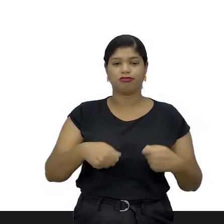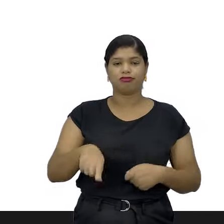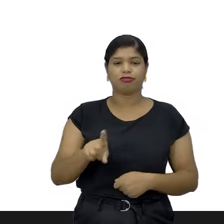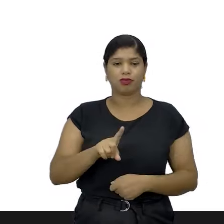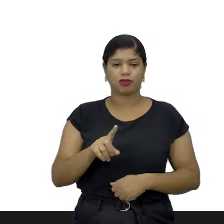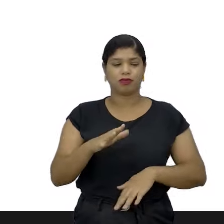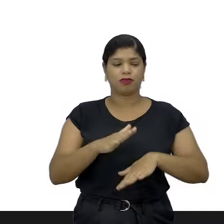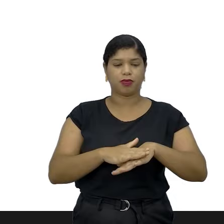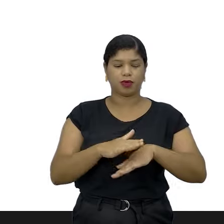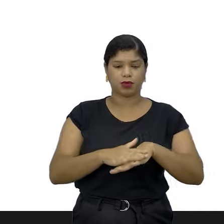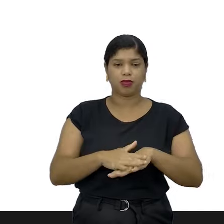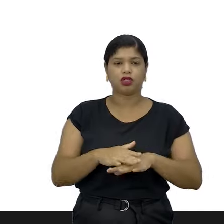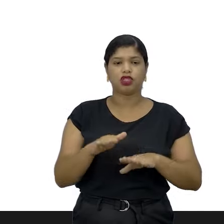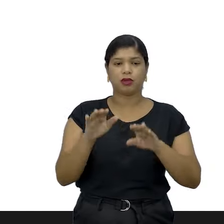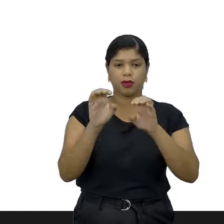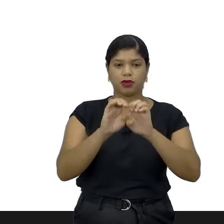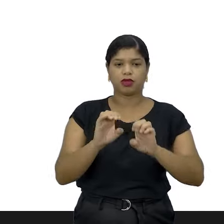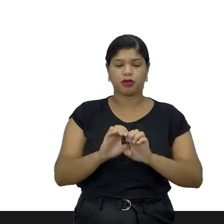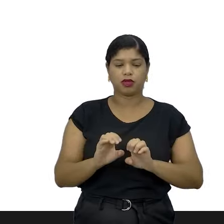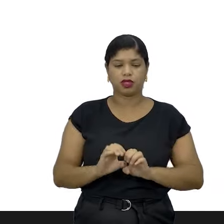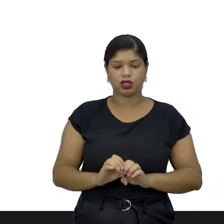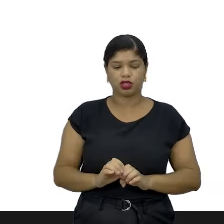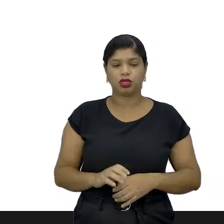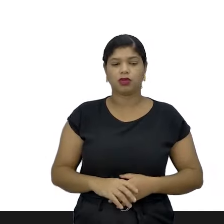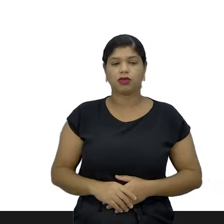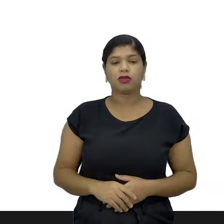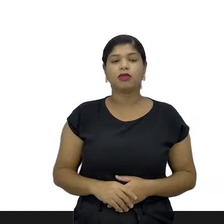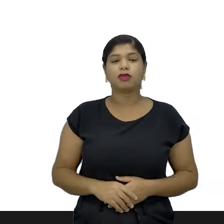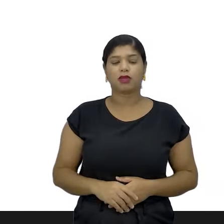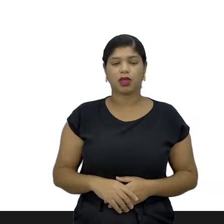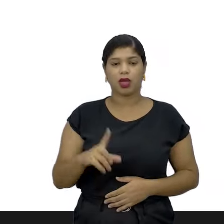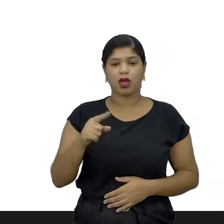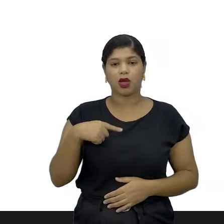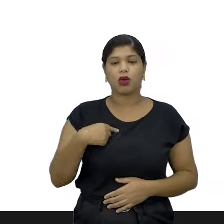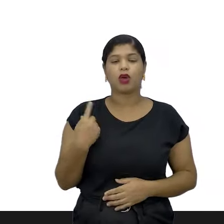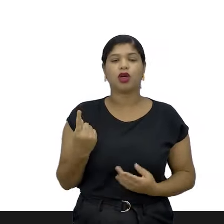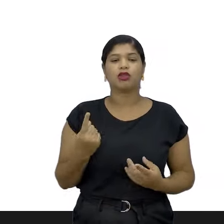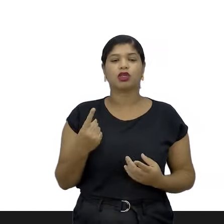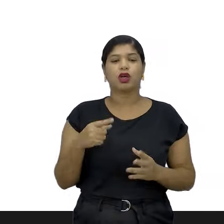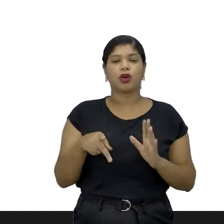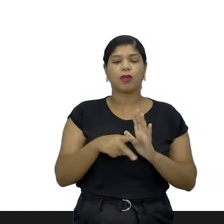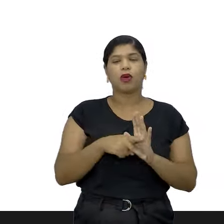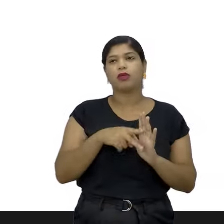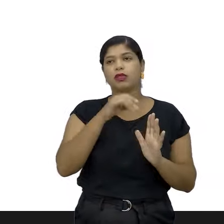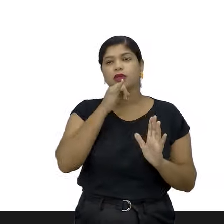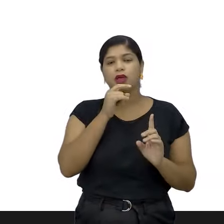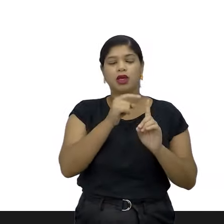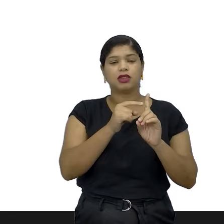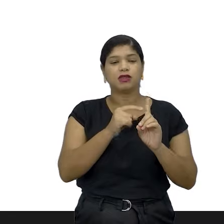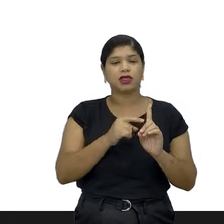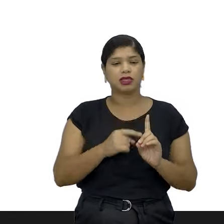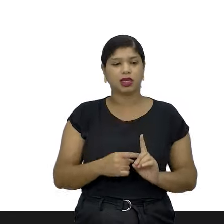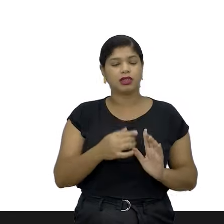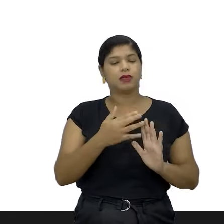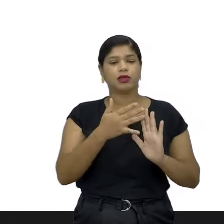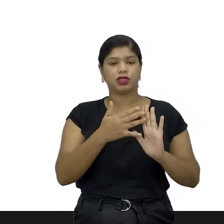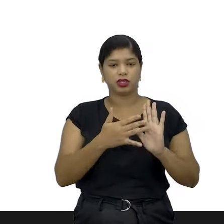reconstituí-la respeitando a estrutura composicional, e é o título, os ingredientes, o modo de